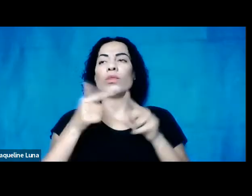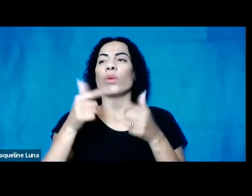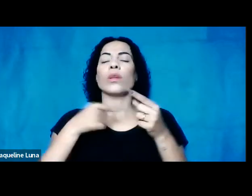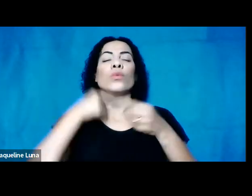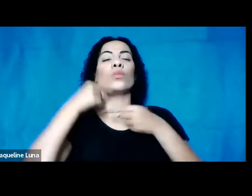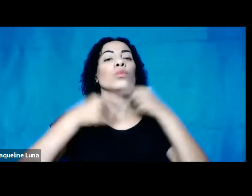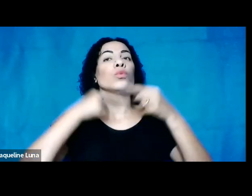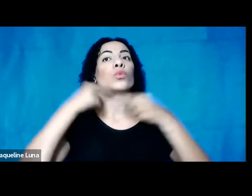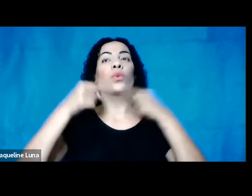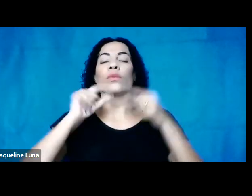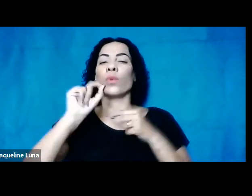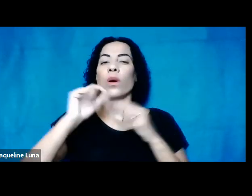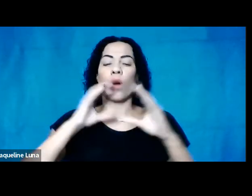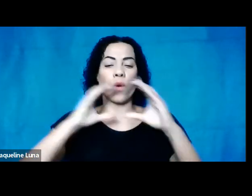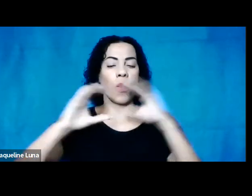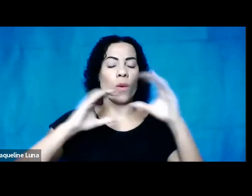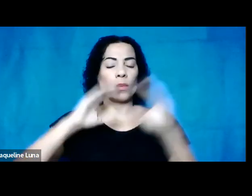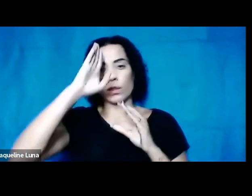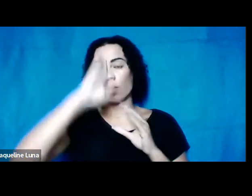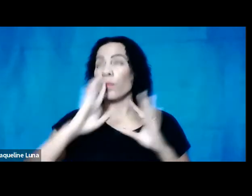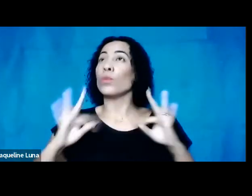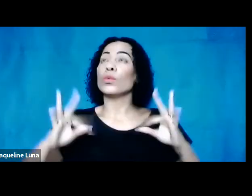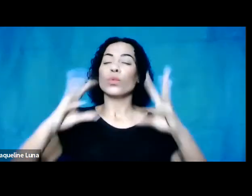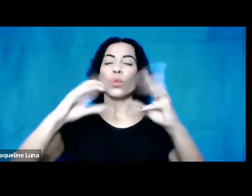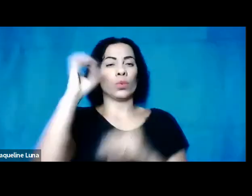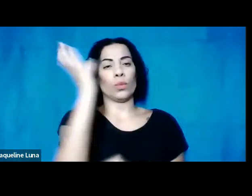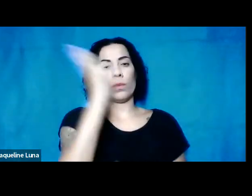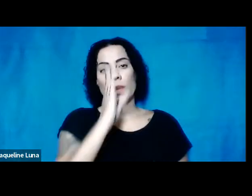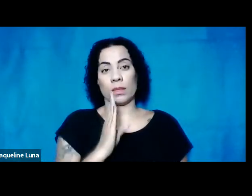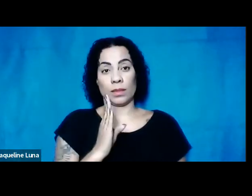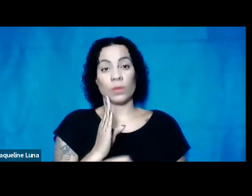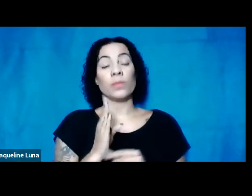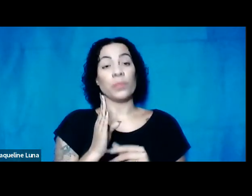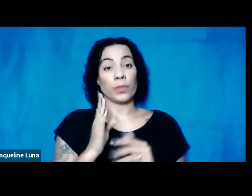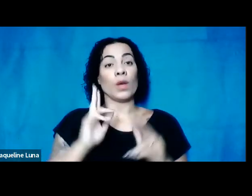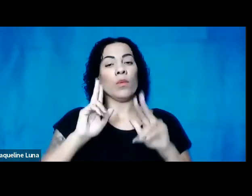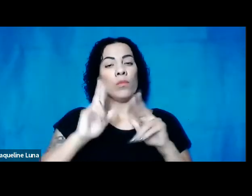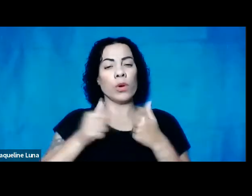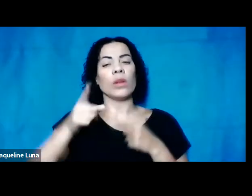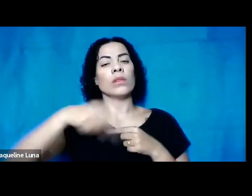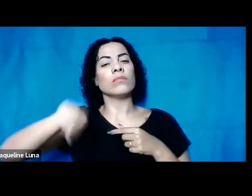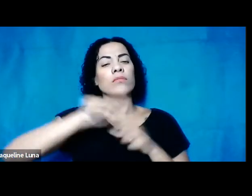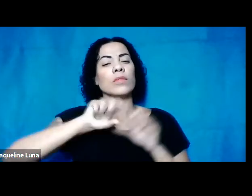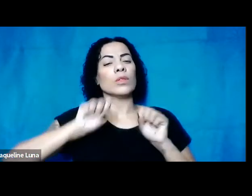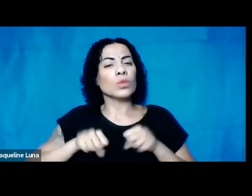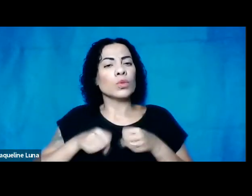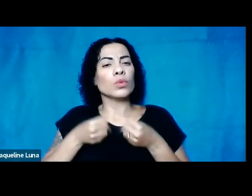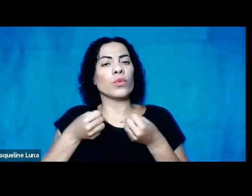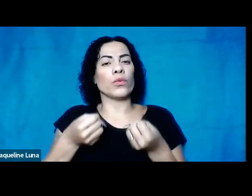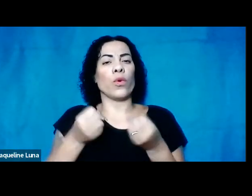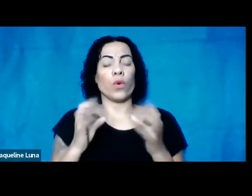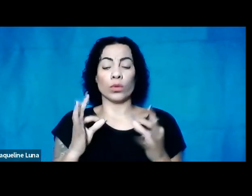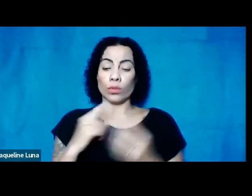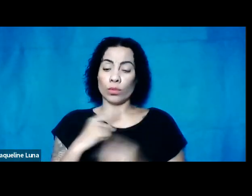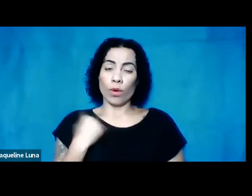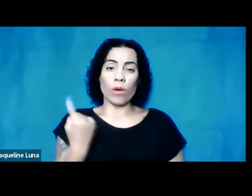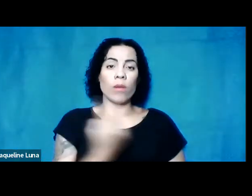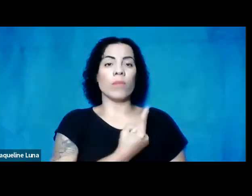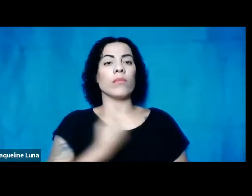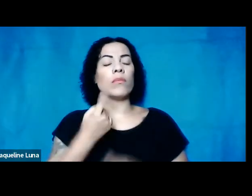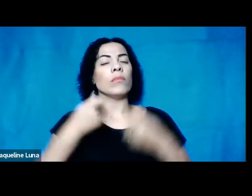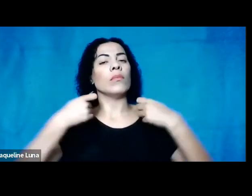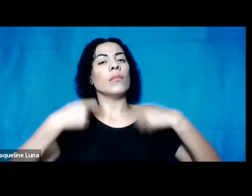com a comunicação pública em todo o Brasil. E, para isso, os esforços de todos nós precisam